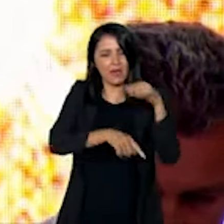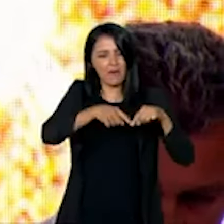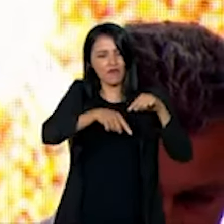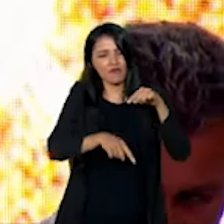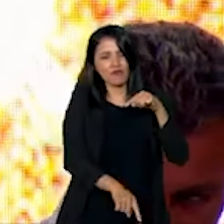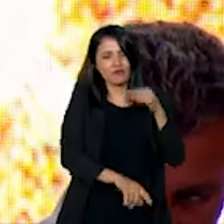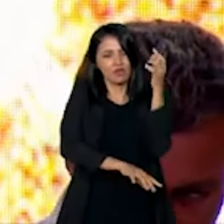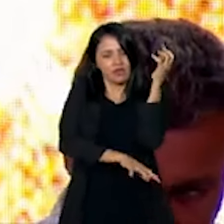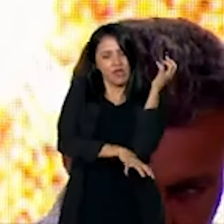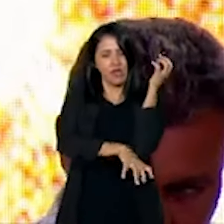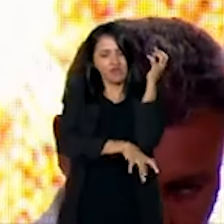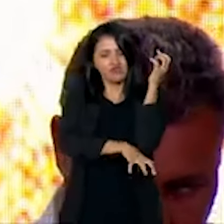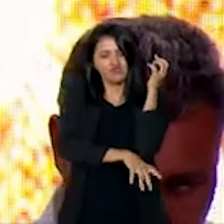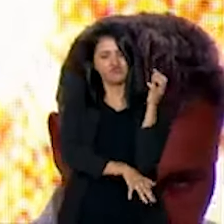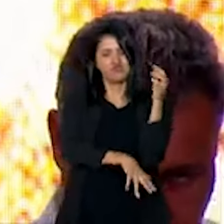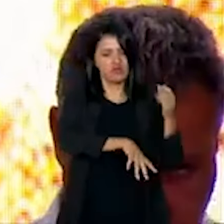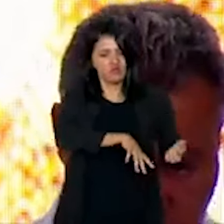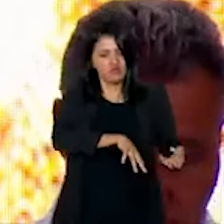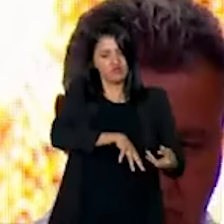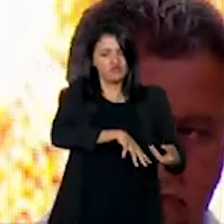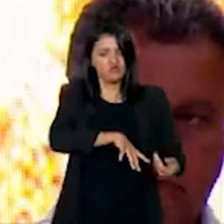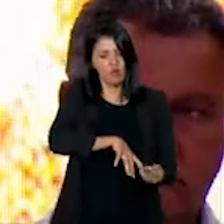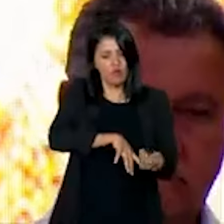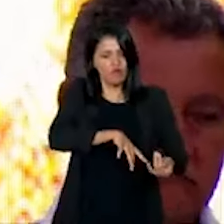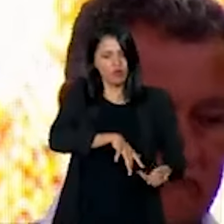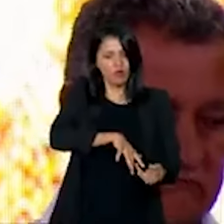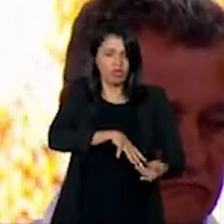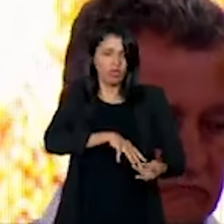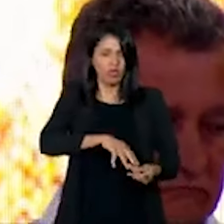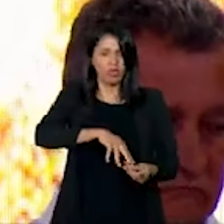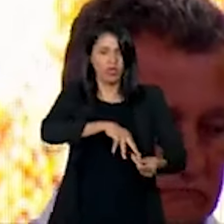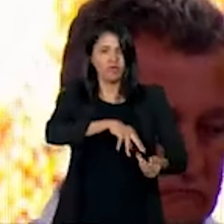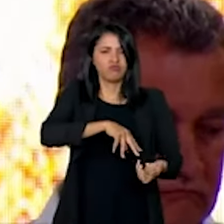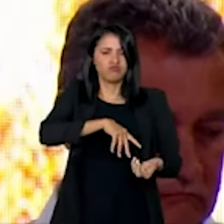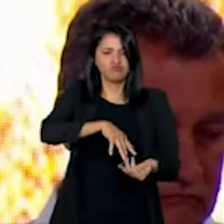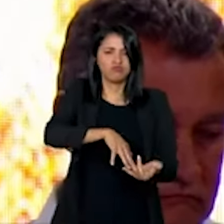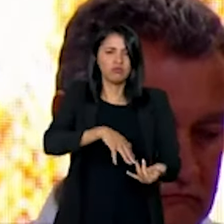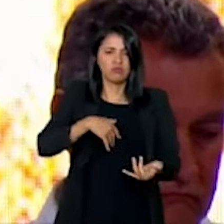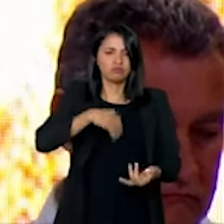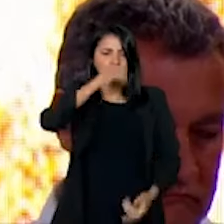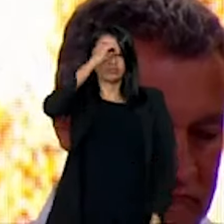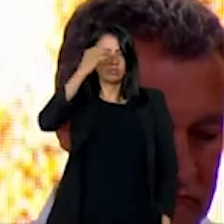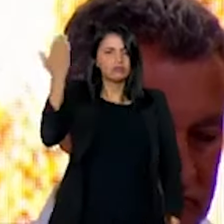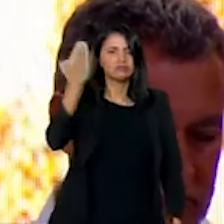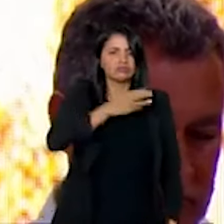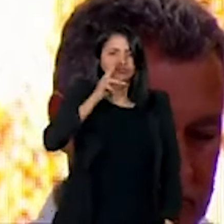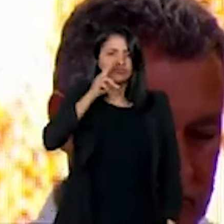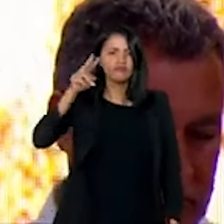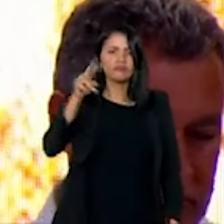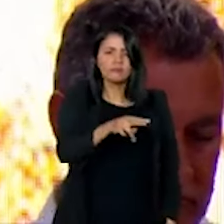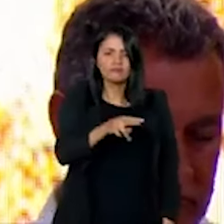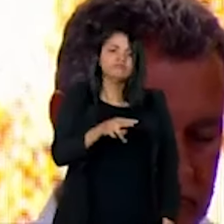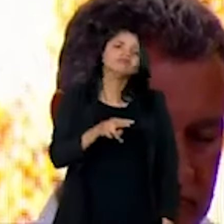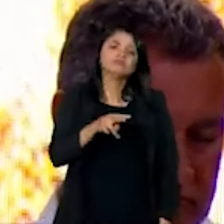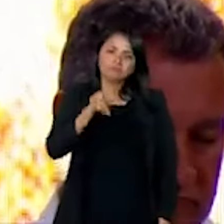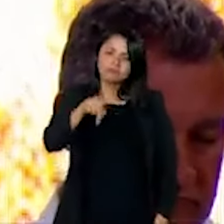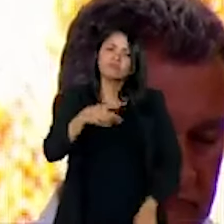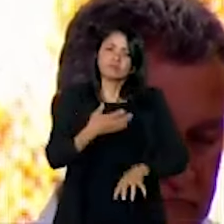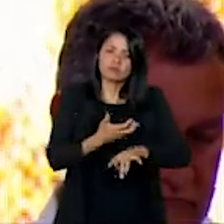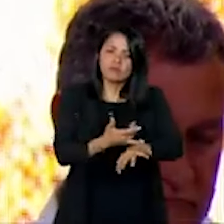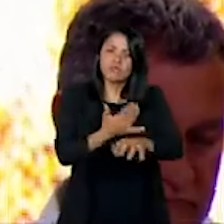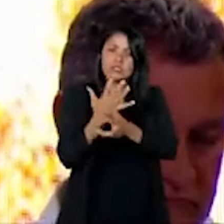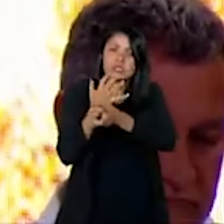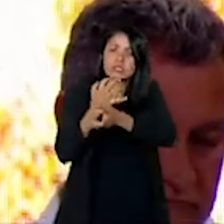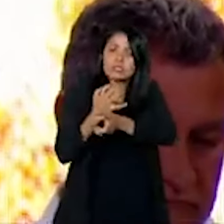fica secando e o fogo vai pegando por baixo, a gente não sabe. E o Pantanal está vivendo a maior seca